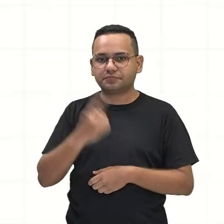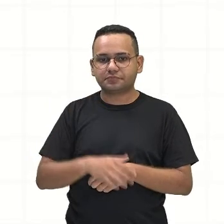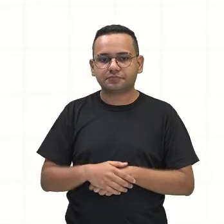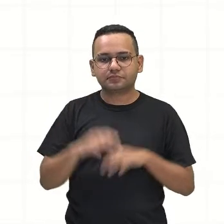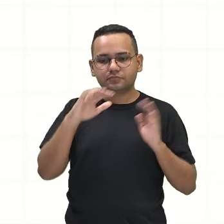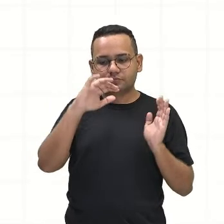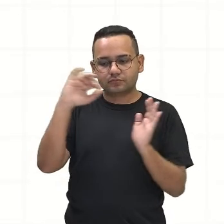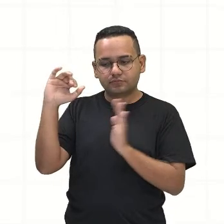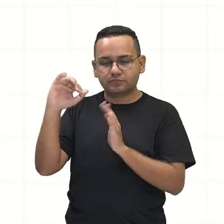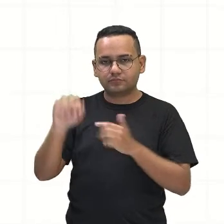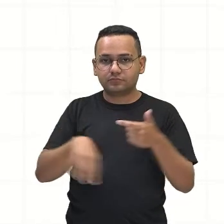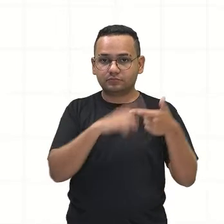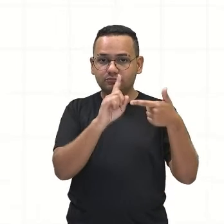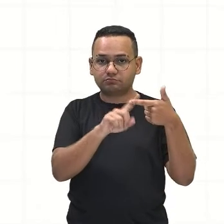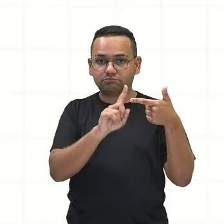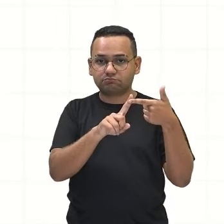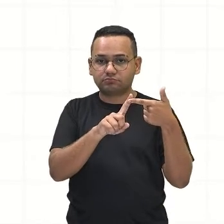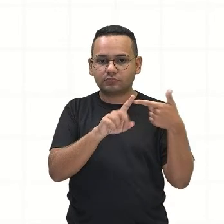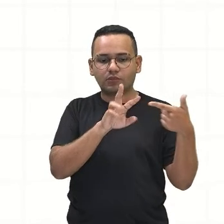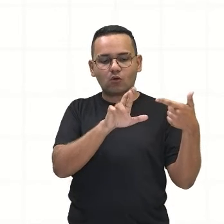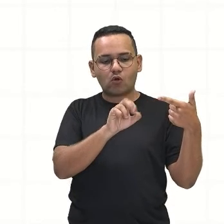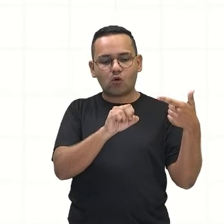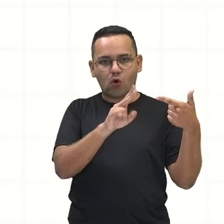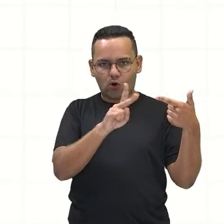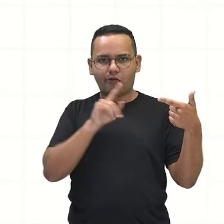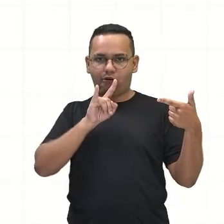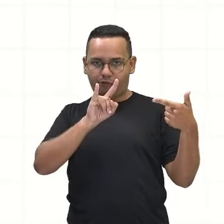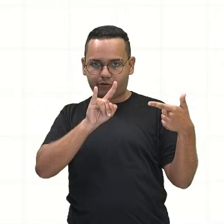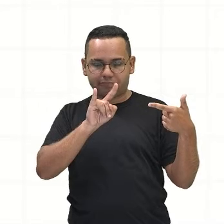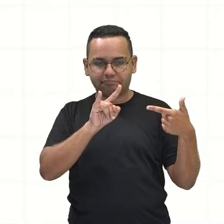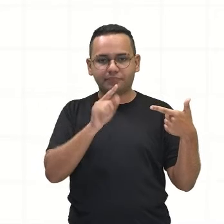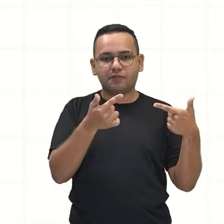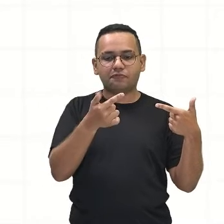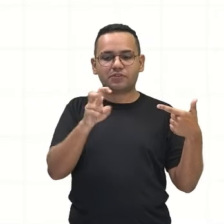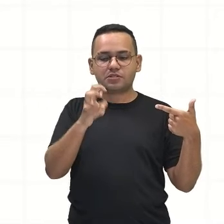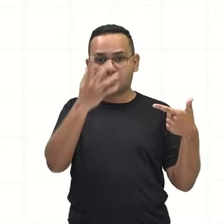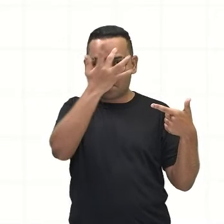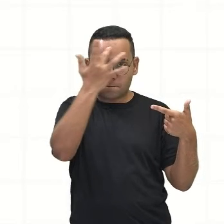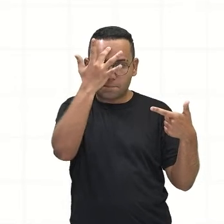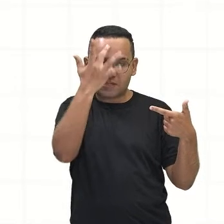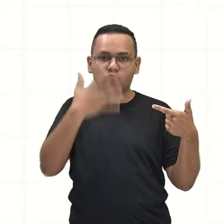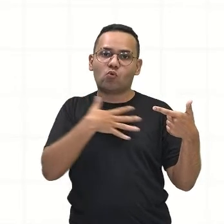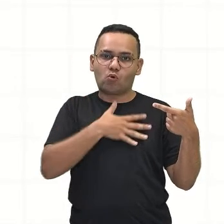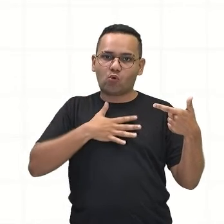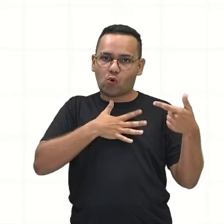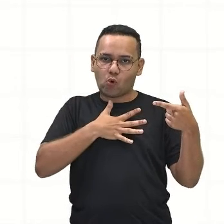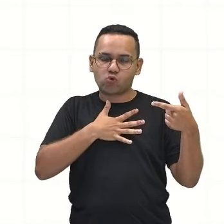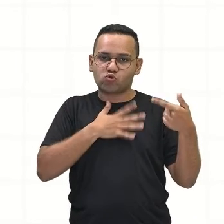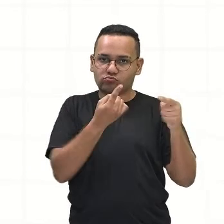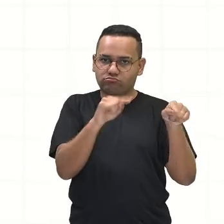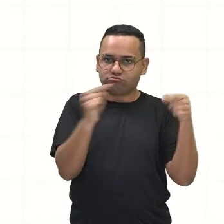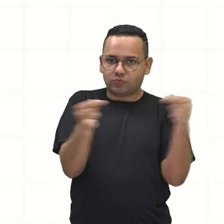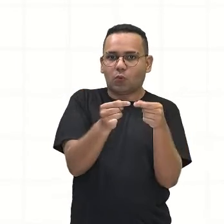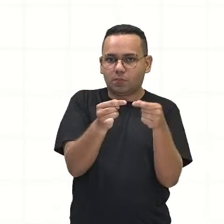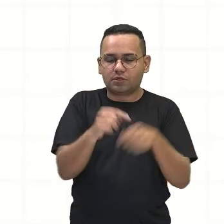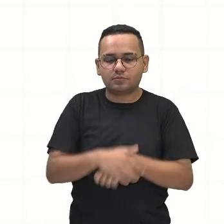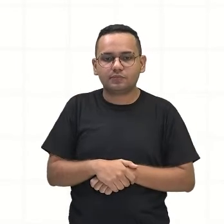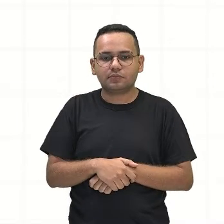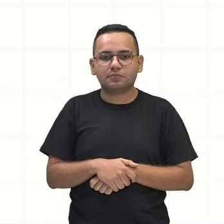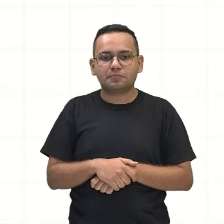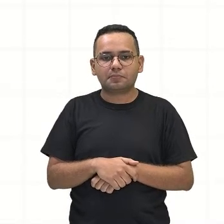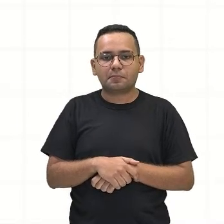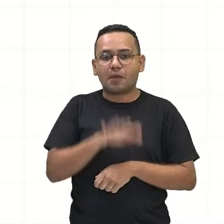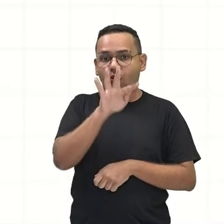25 preferem rock. Frequência absoluta e a frequência